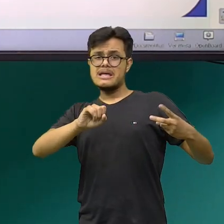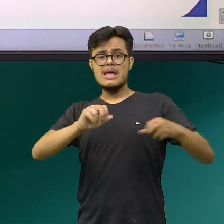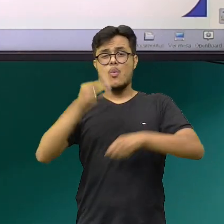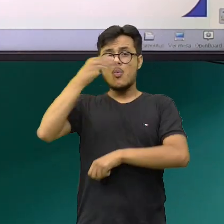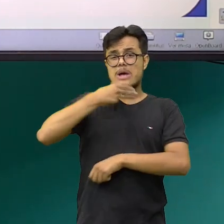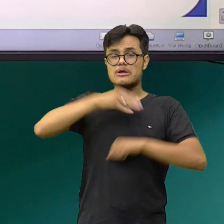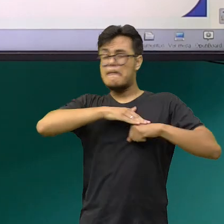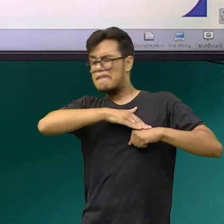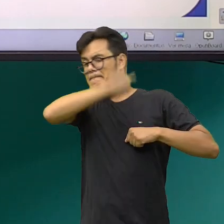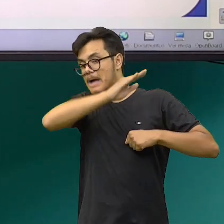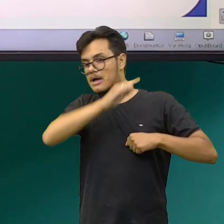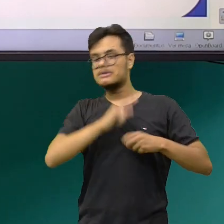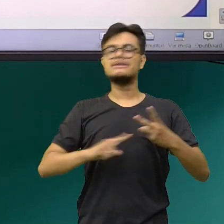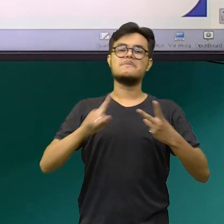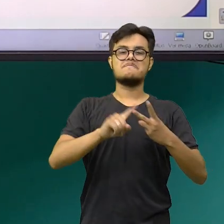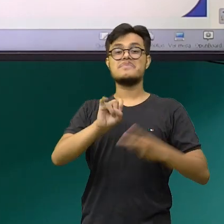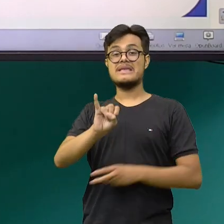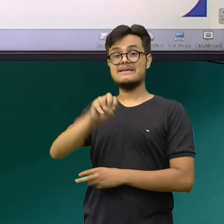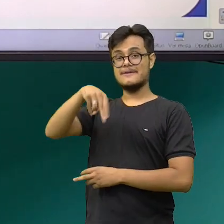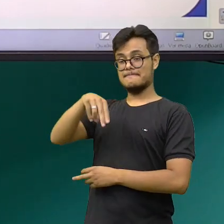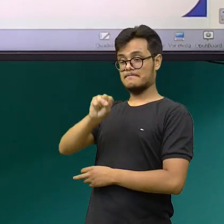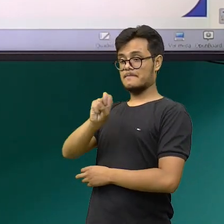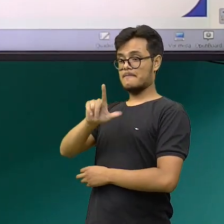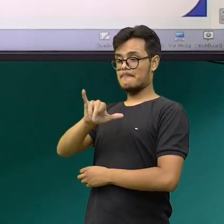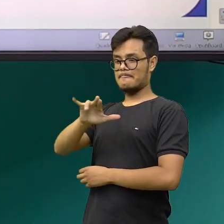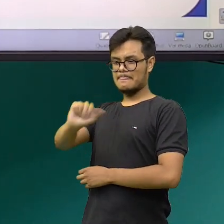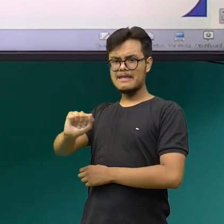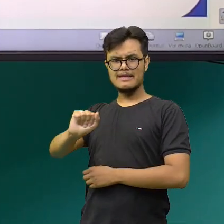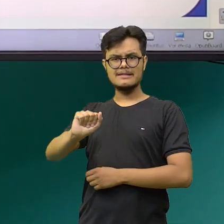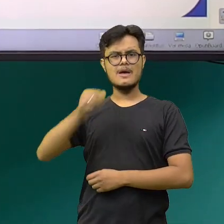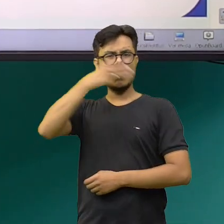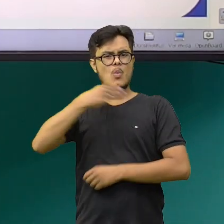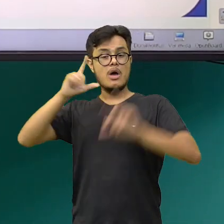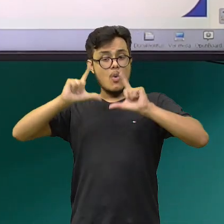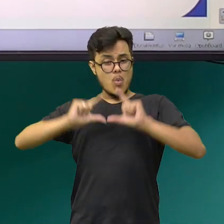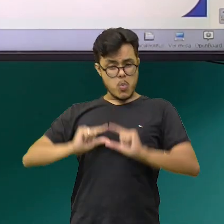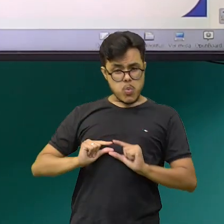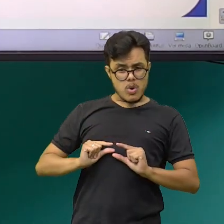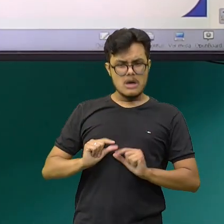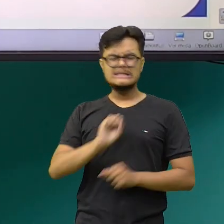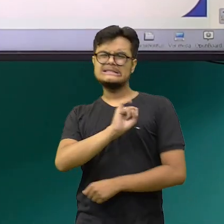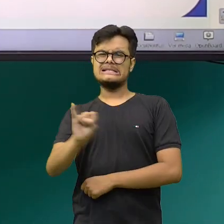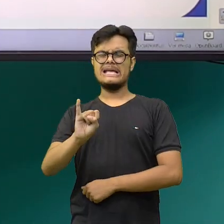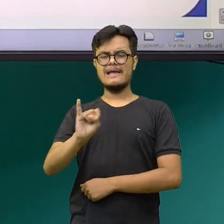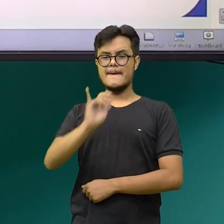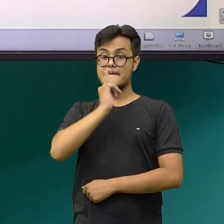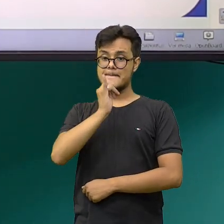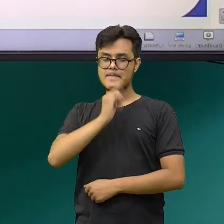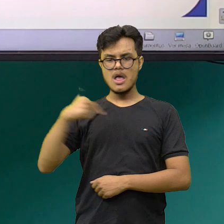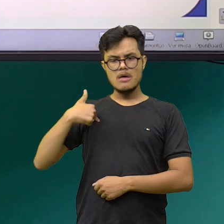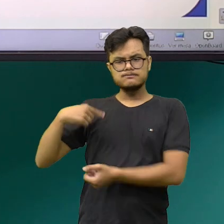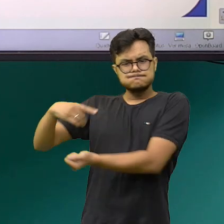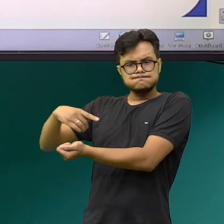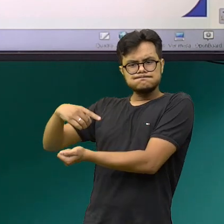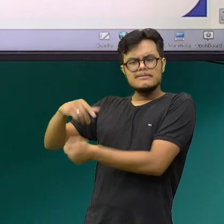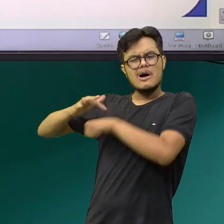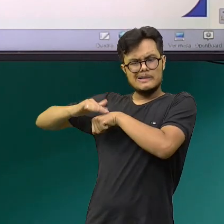insulina diminui glicose no meu sangue. Verdade. Mas e se eu sofrer de uma